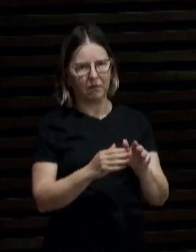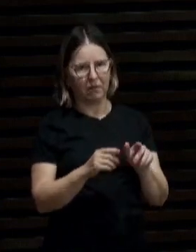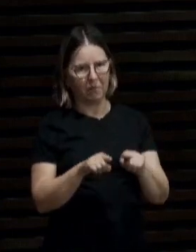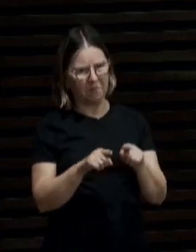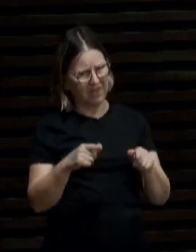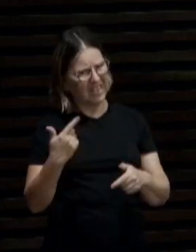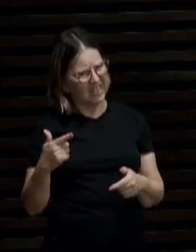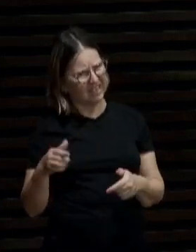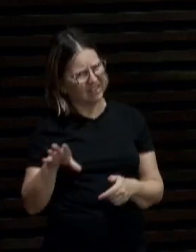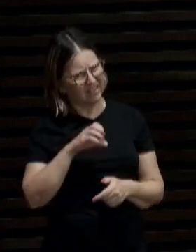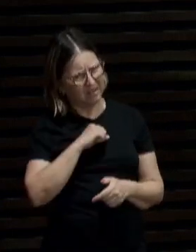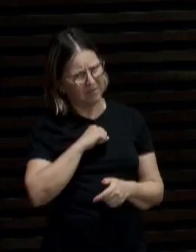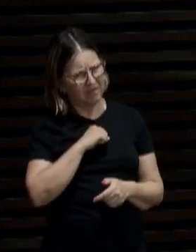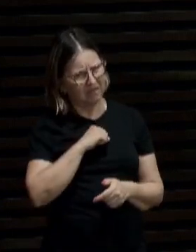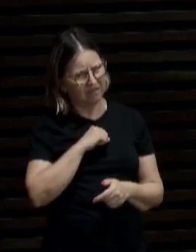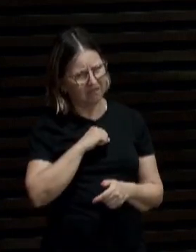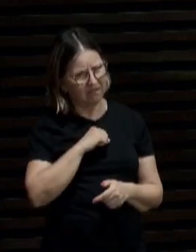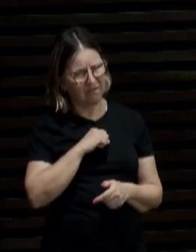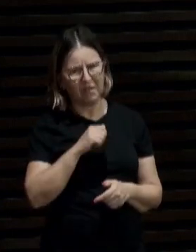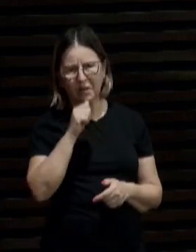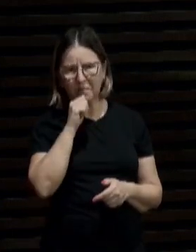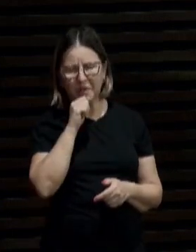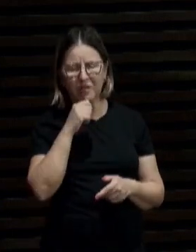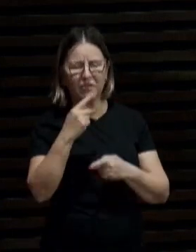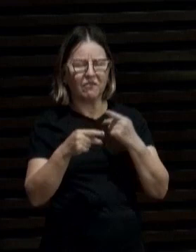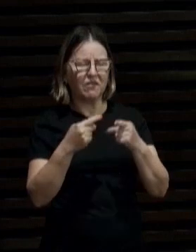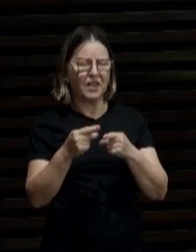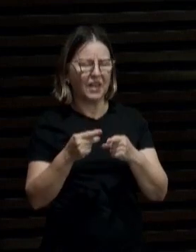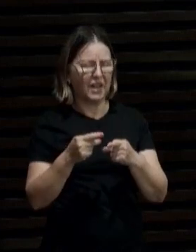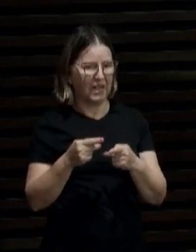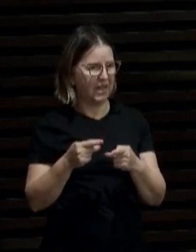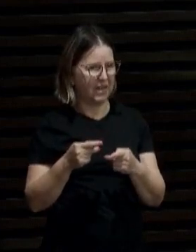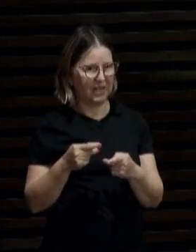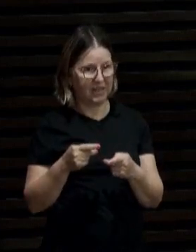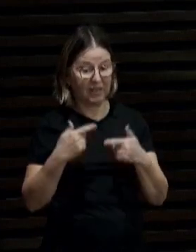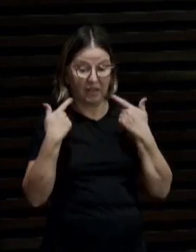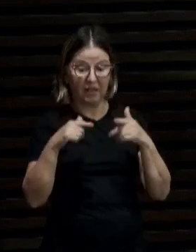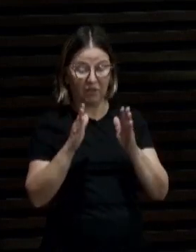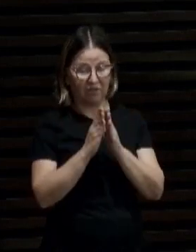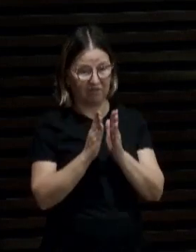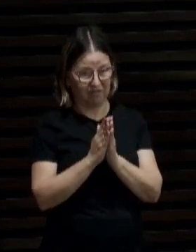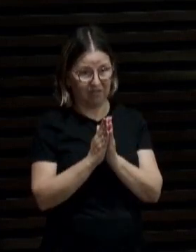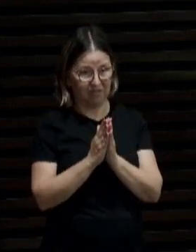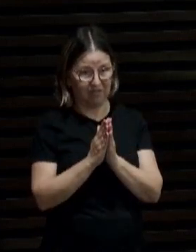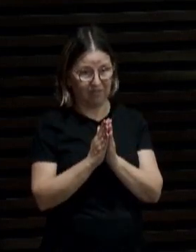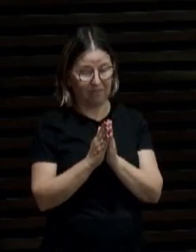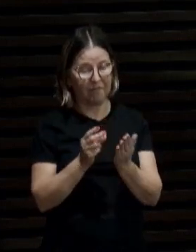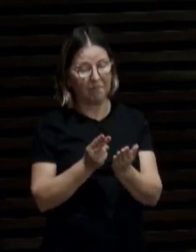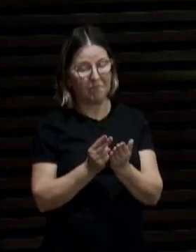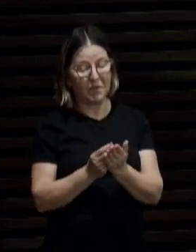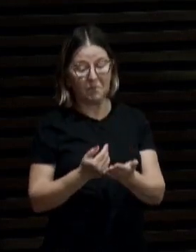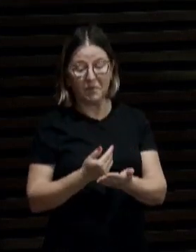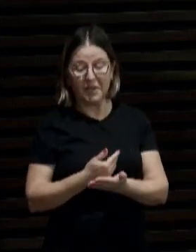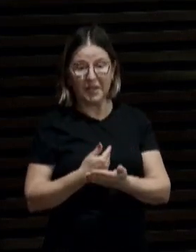a língua dos homens e dos anjos, ainda que eu desse todos os meus bens, ainda que eu entregasse o meu próprio corpo,